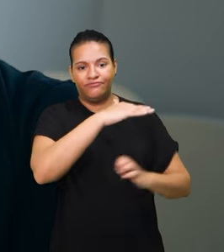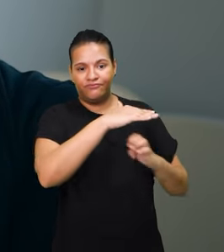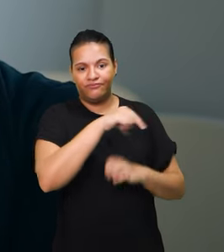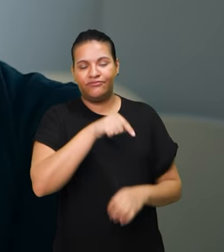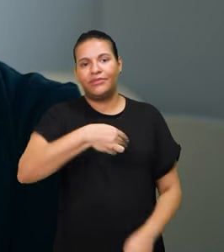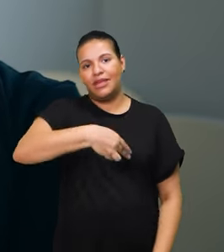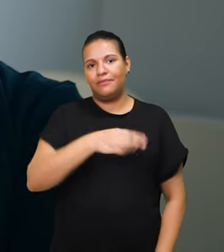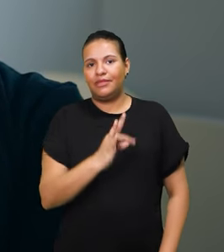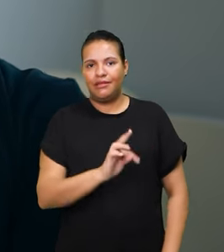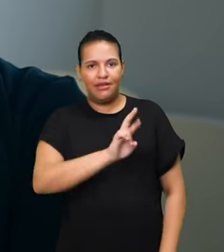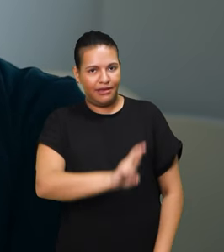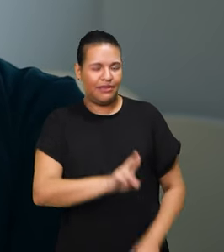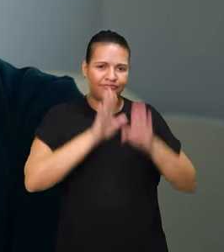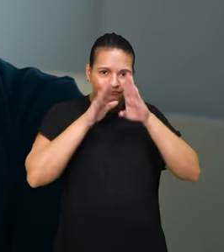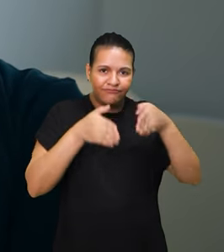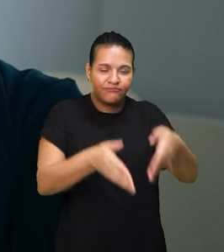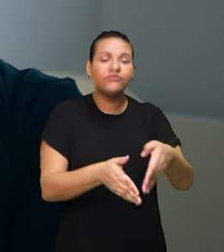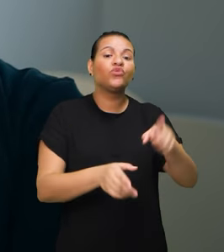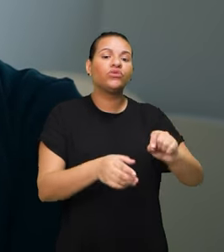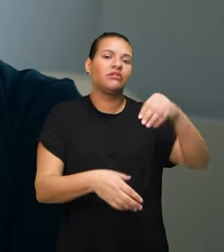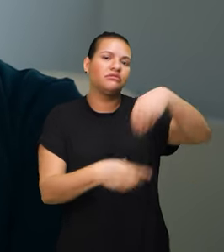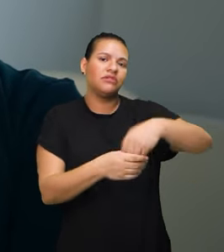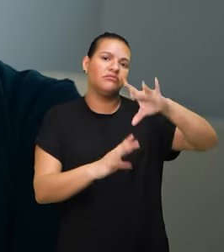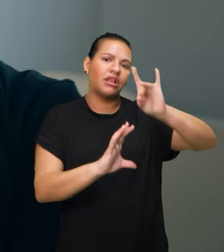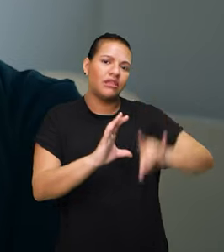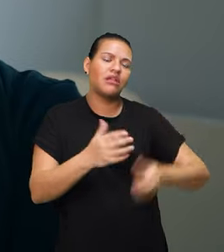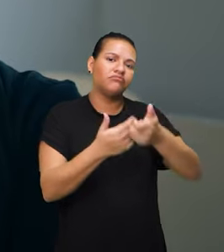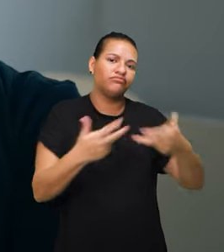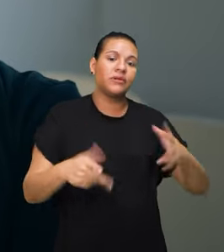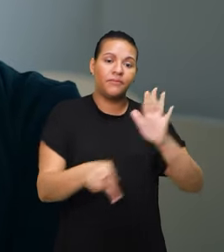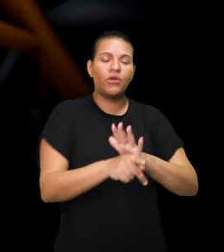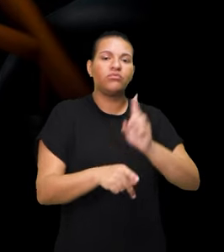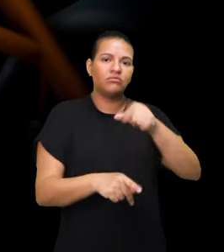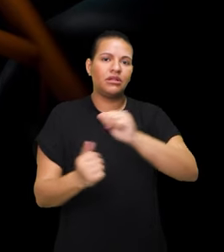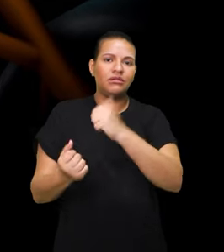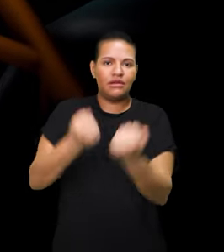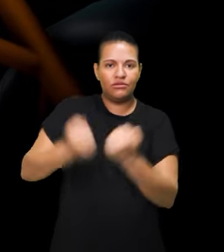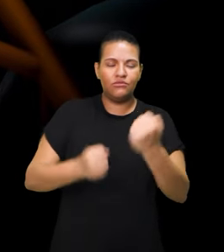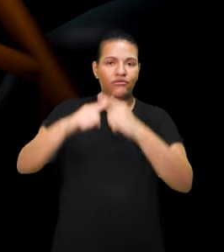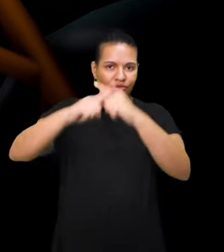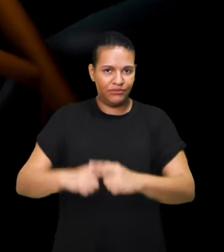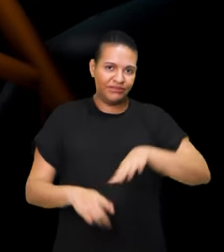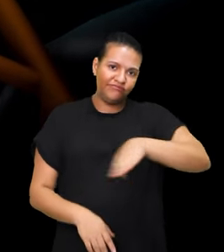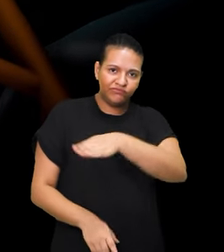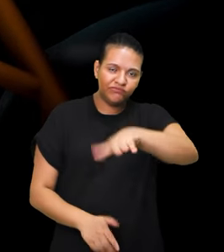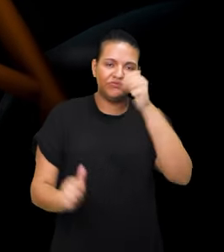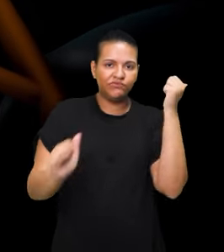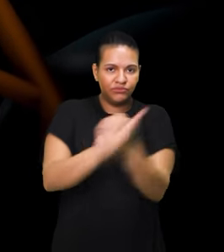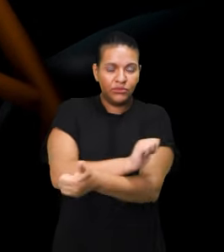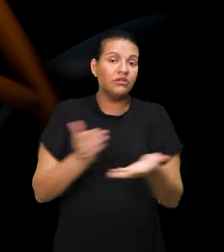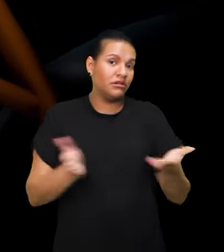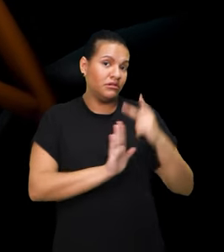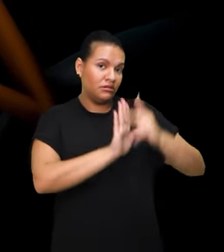MTR empresa de componentes para automóveis de competição uma das únicas empresas desse segmento no Brasil